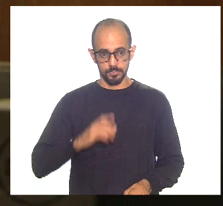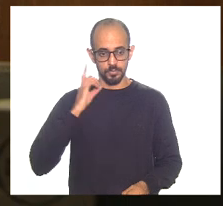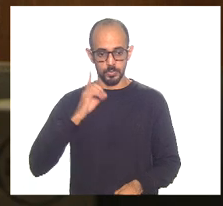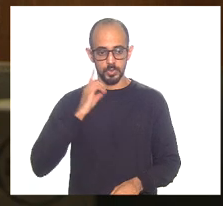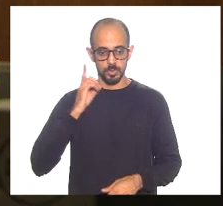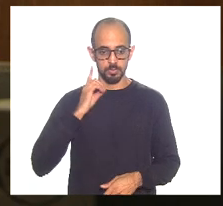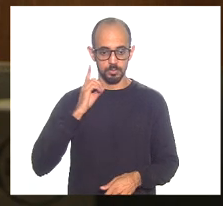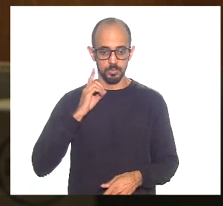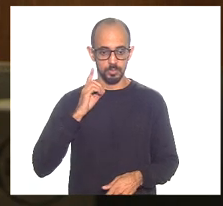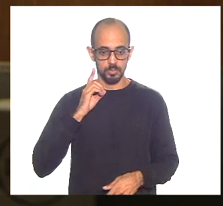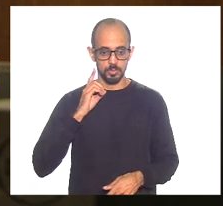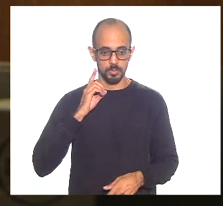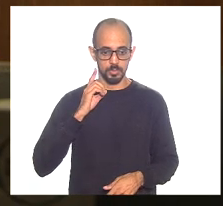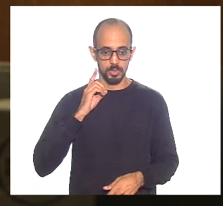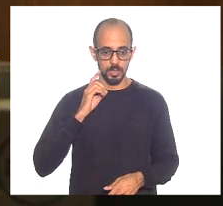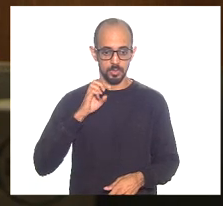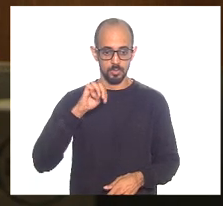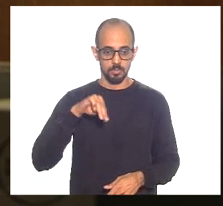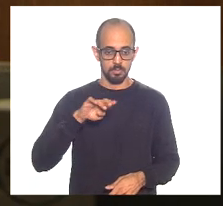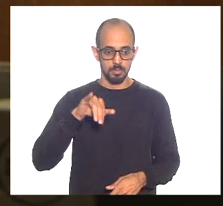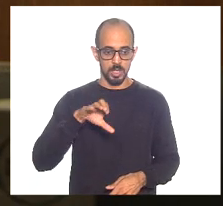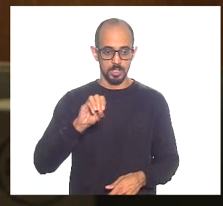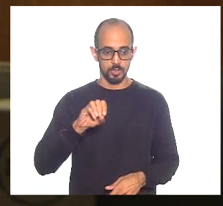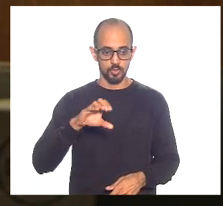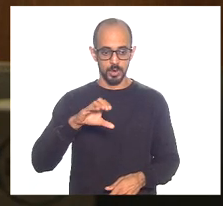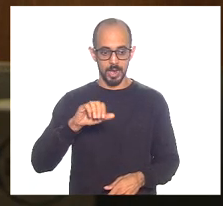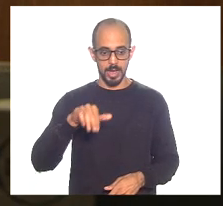Deputado Márcio Canella.